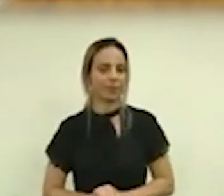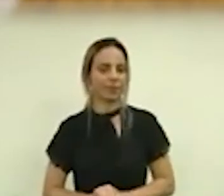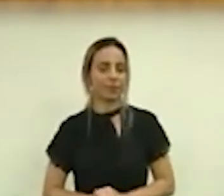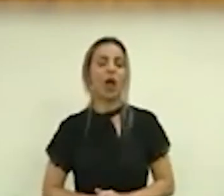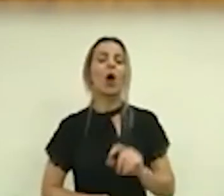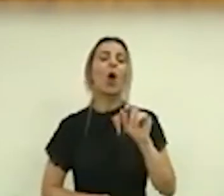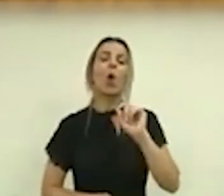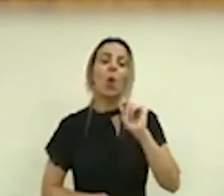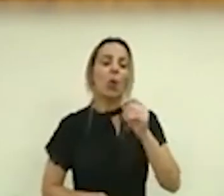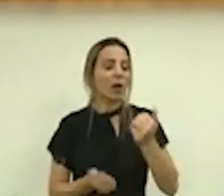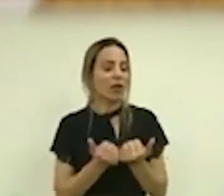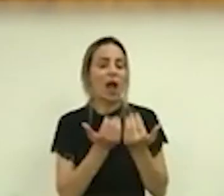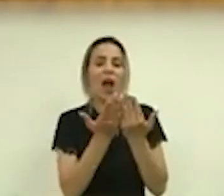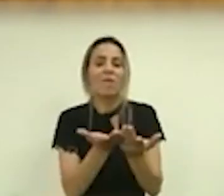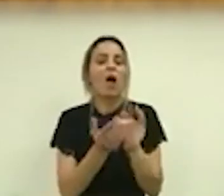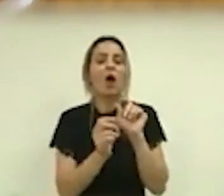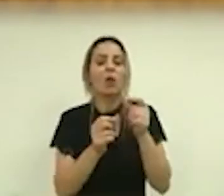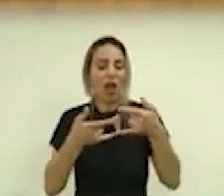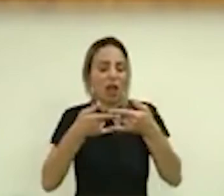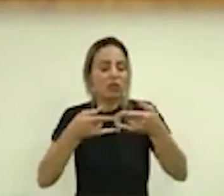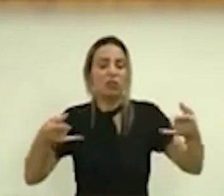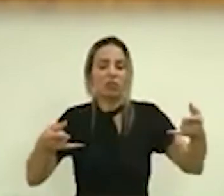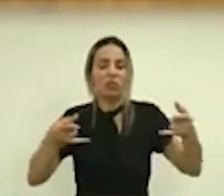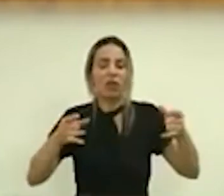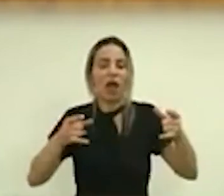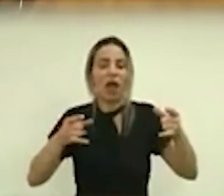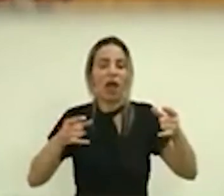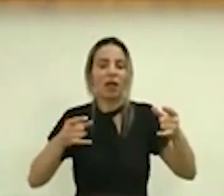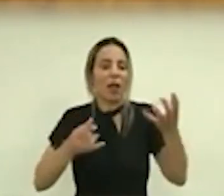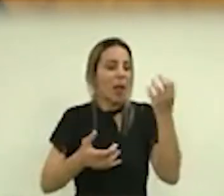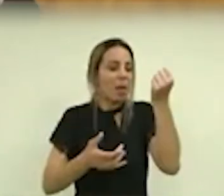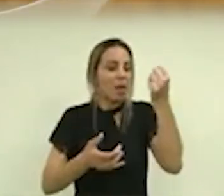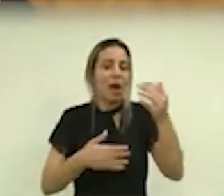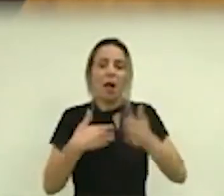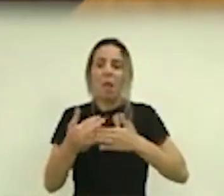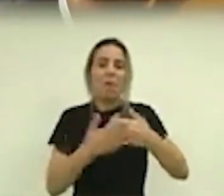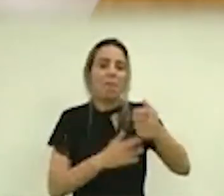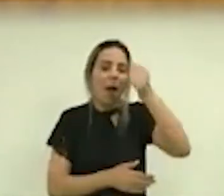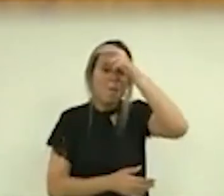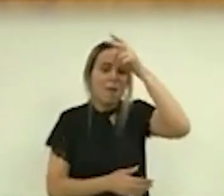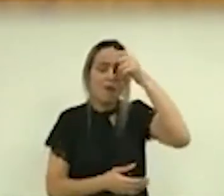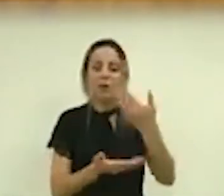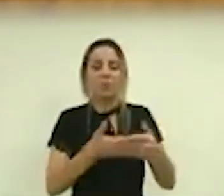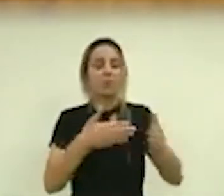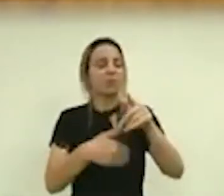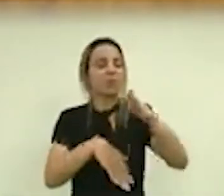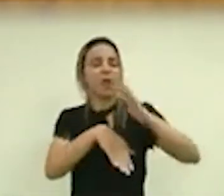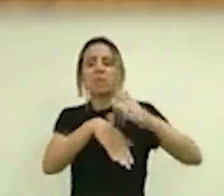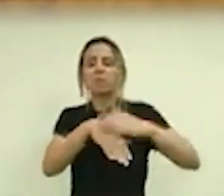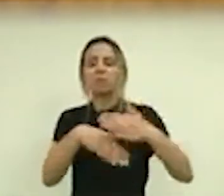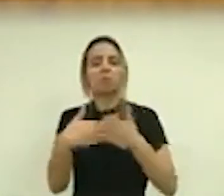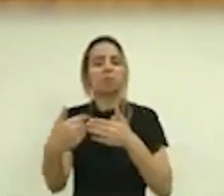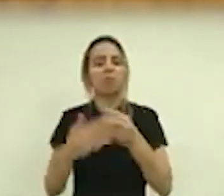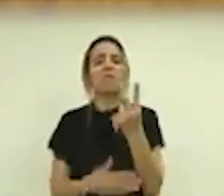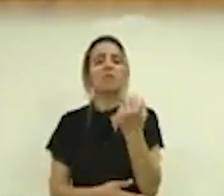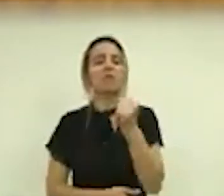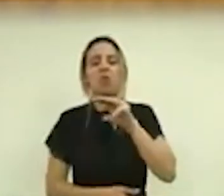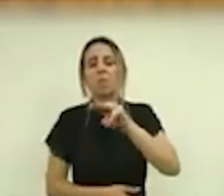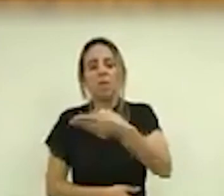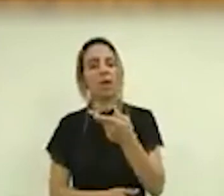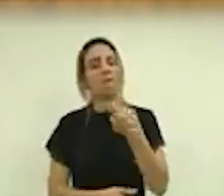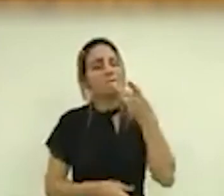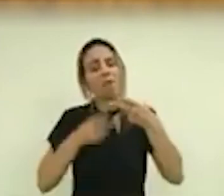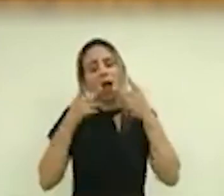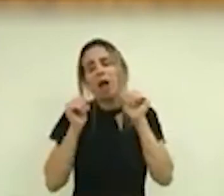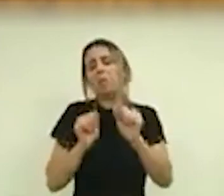O que a gente está dando aqui é um cheque em branco para a prefeita fazer o que ela quiser com esses 28 milhões de reais. Falem o que quiser